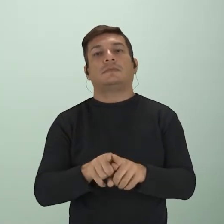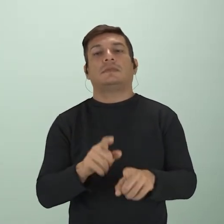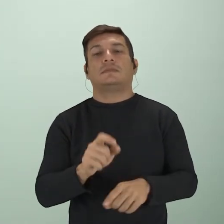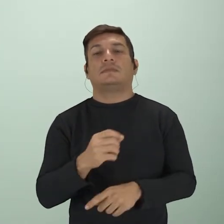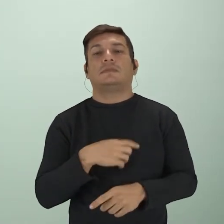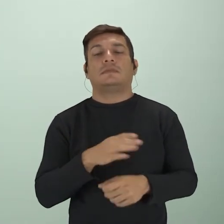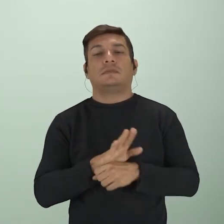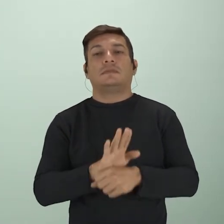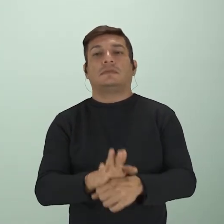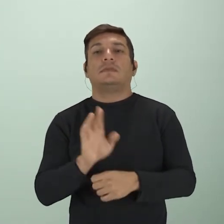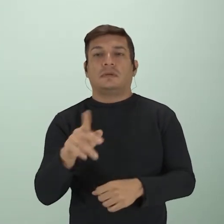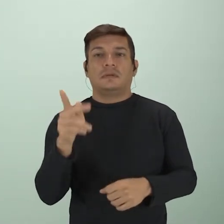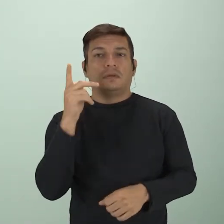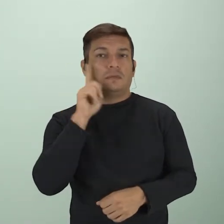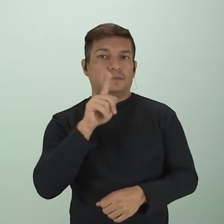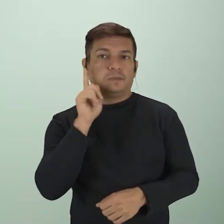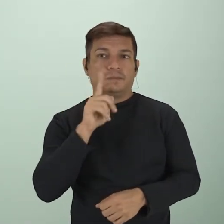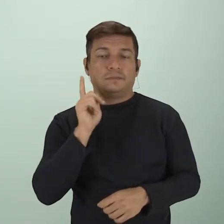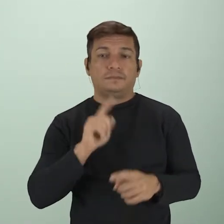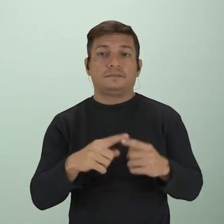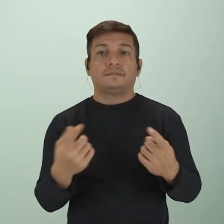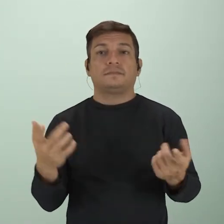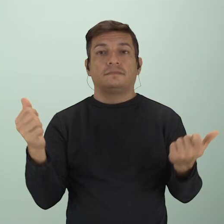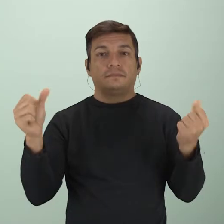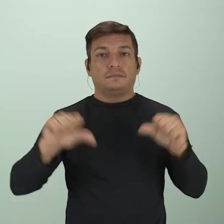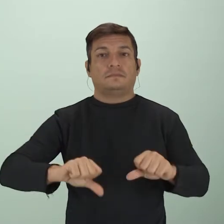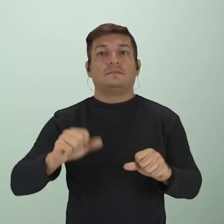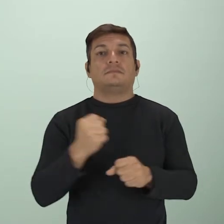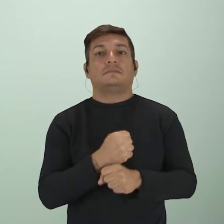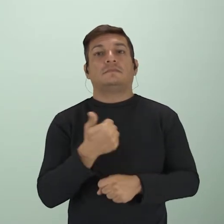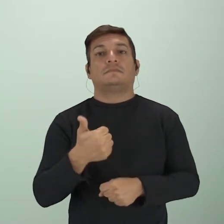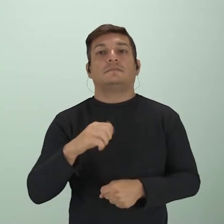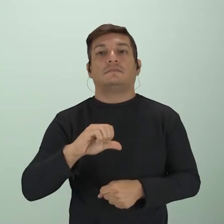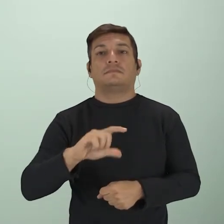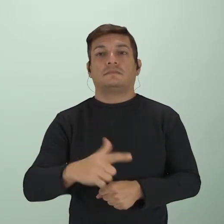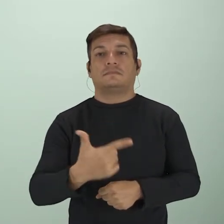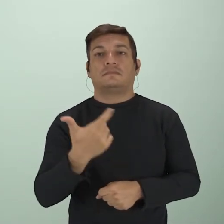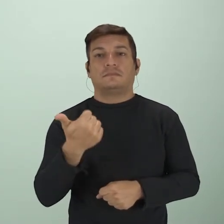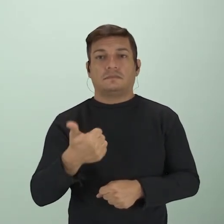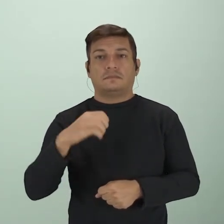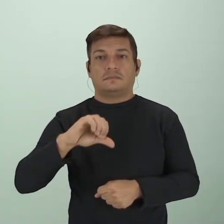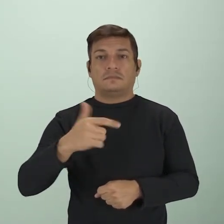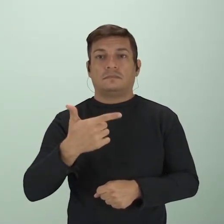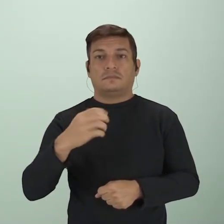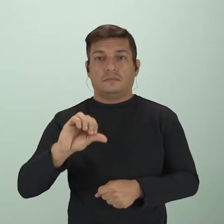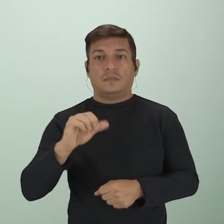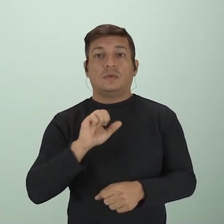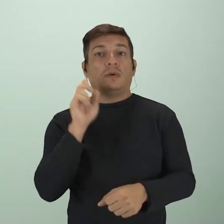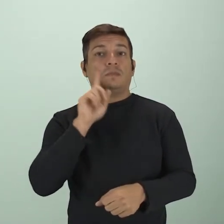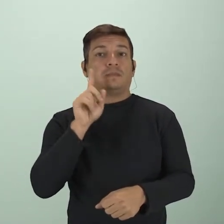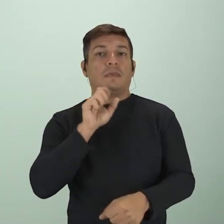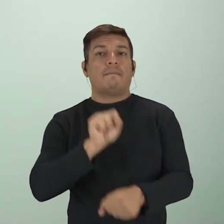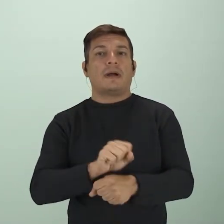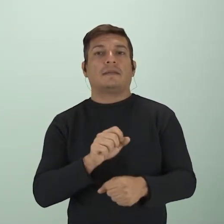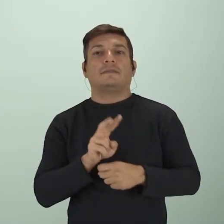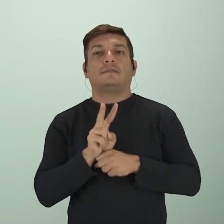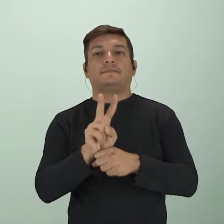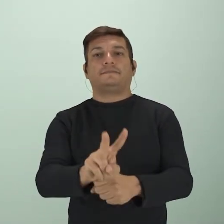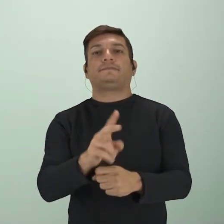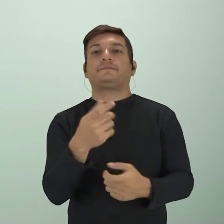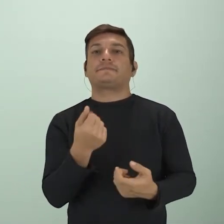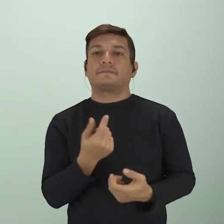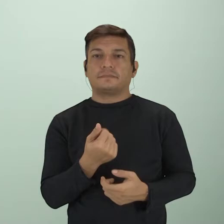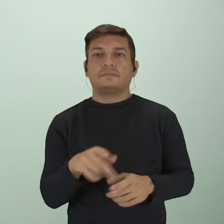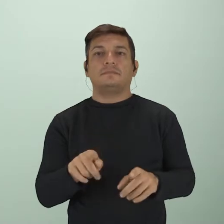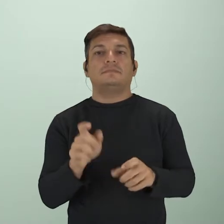estava auxiliando era os Estados Unidos. Só que com a crise de 1929, os Estados Unidos para de emprestar dinheiro, para